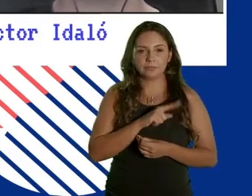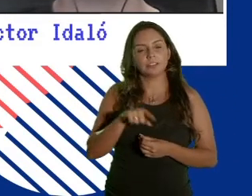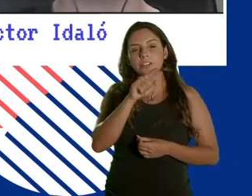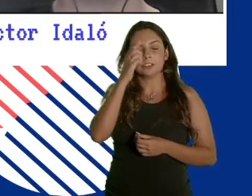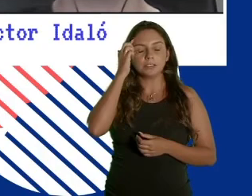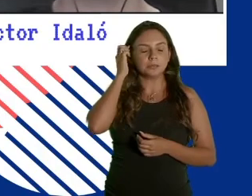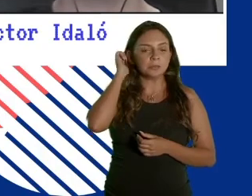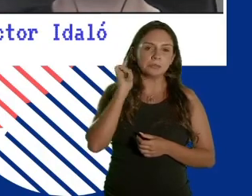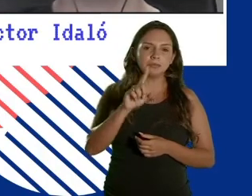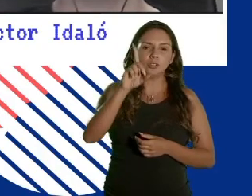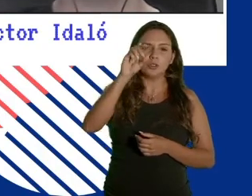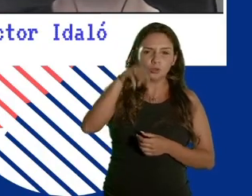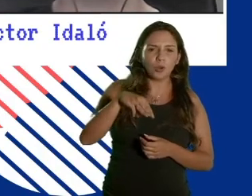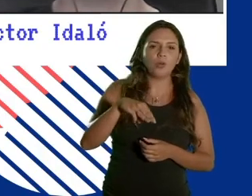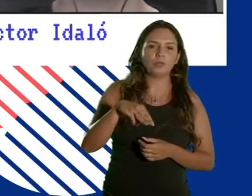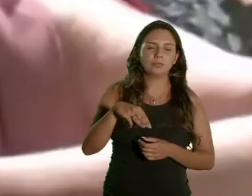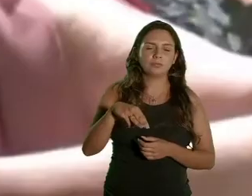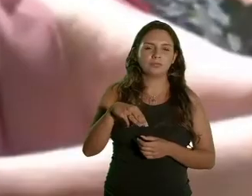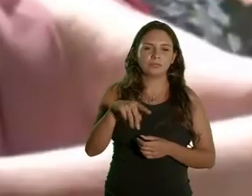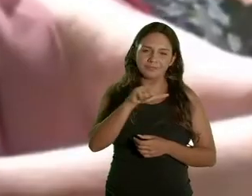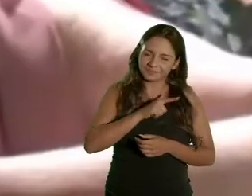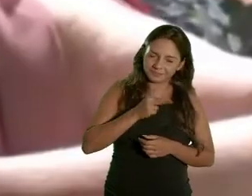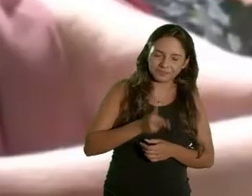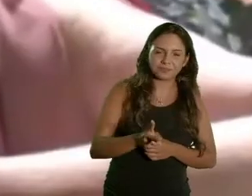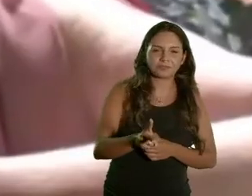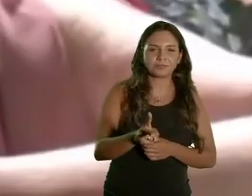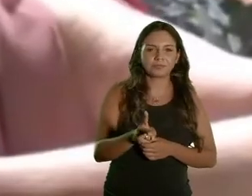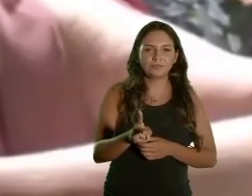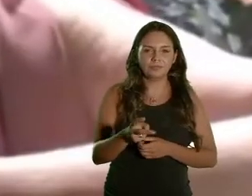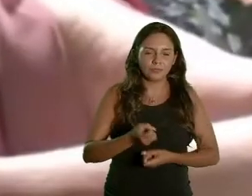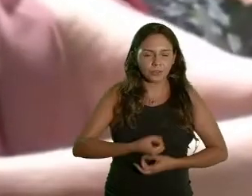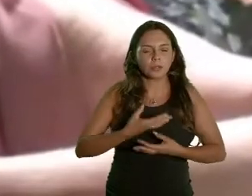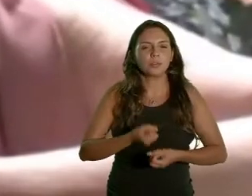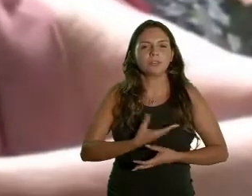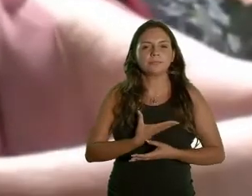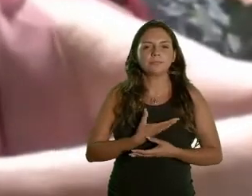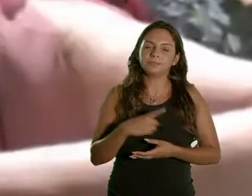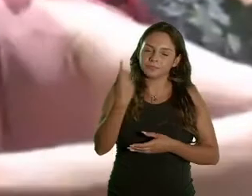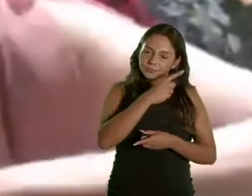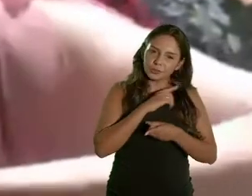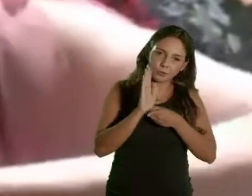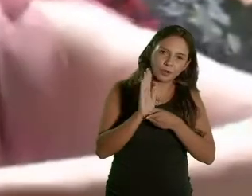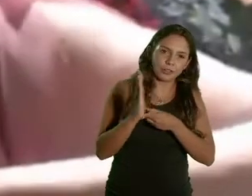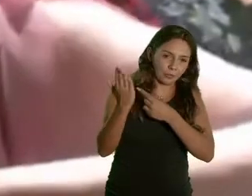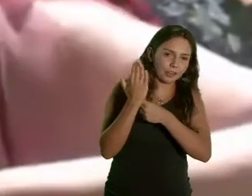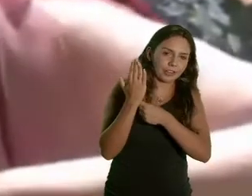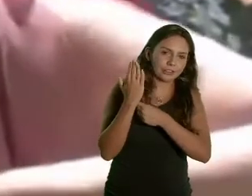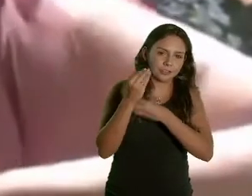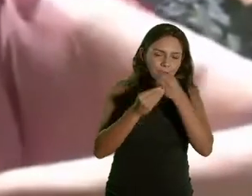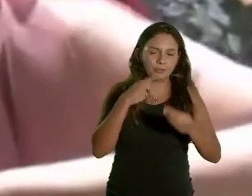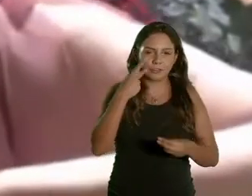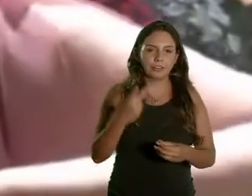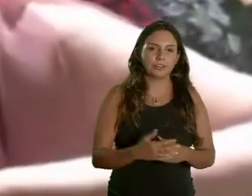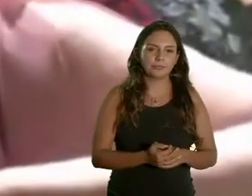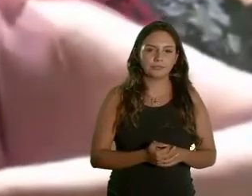graça, esse estado constante de poesia que nos protege. Como eu falei,